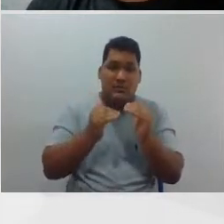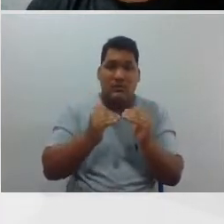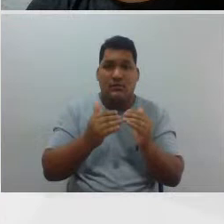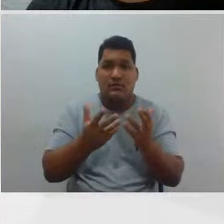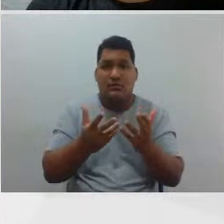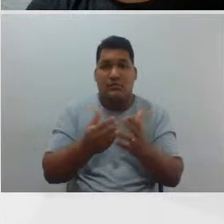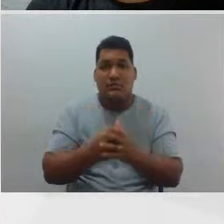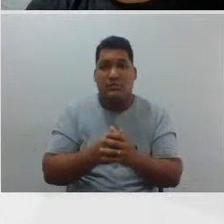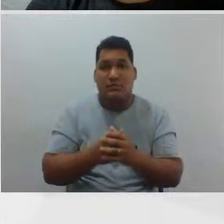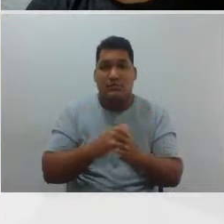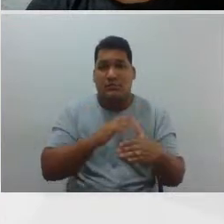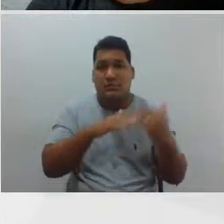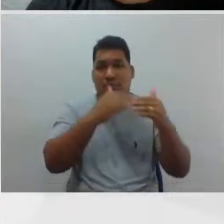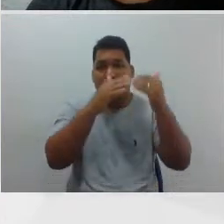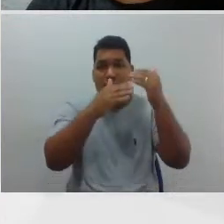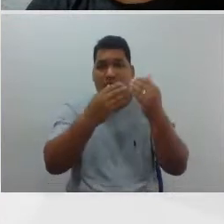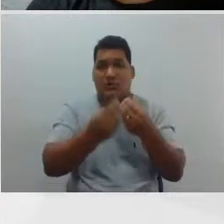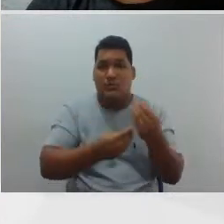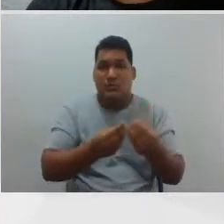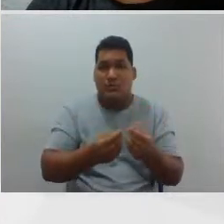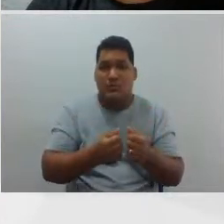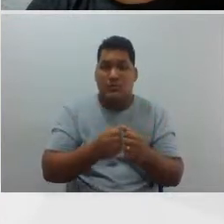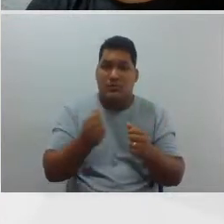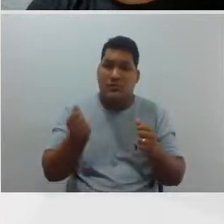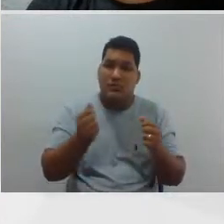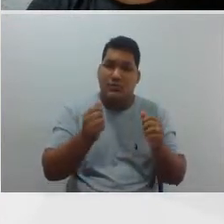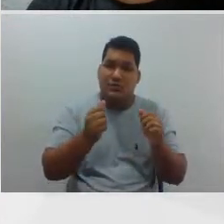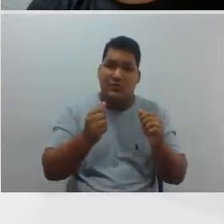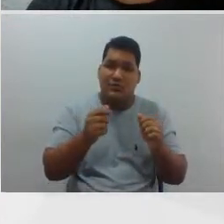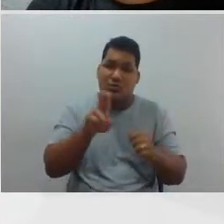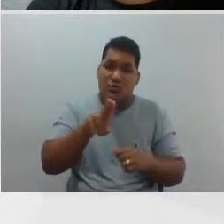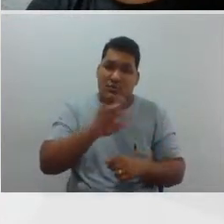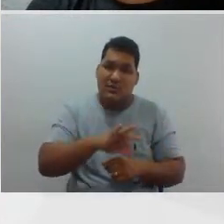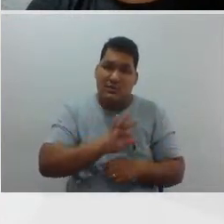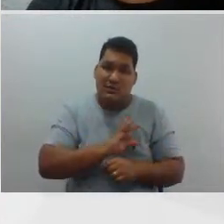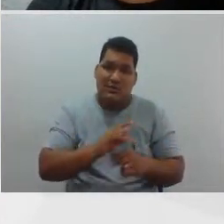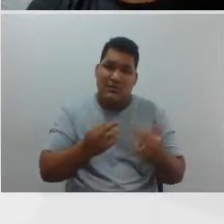processo judicial usando essas mesmas técnicas.